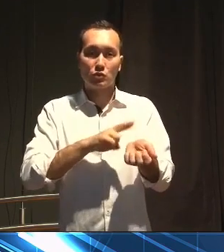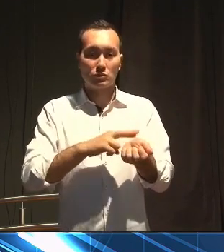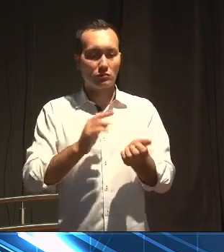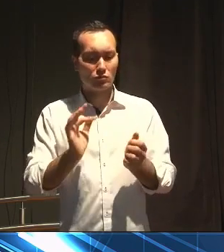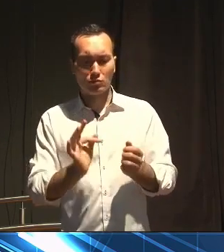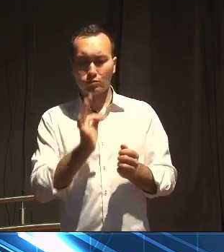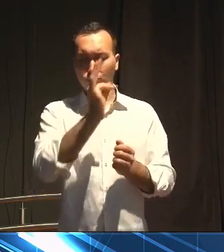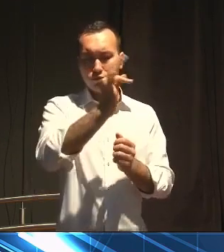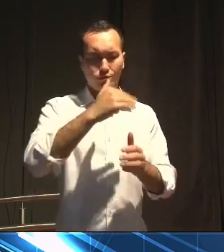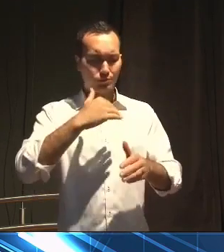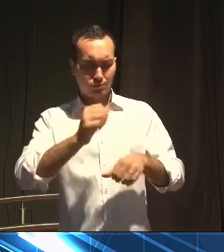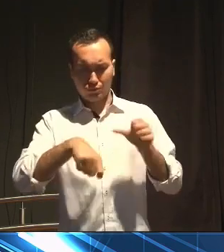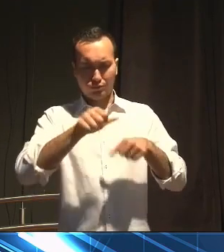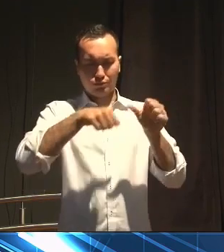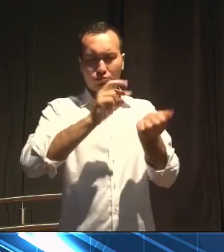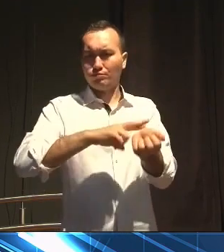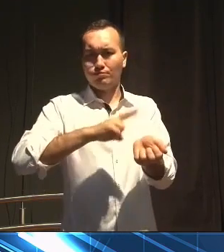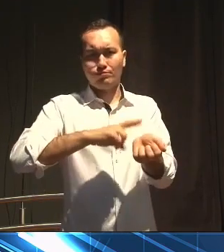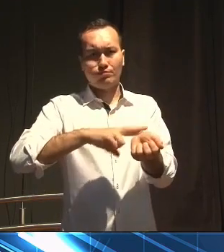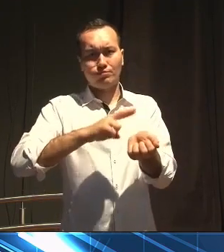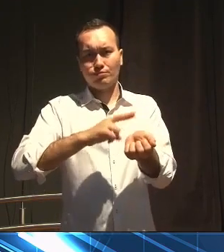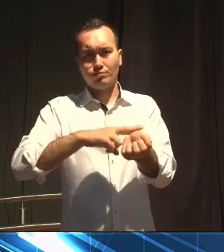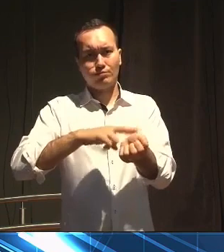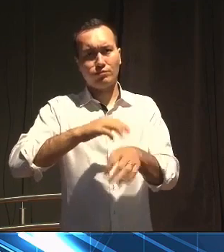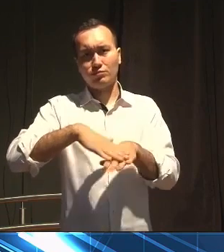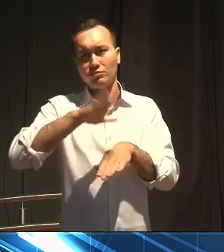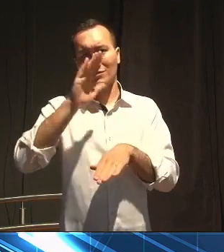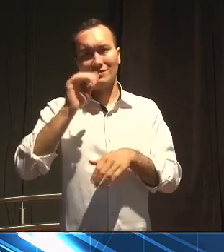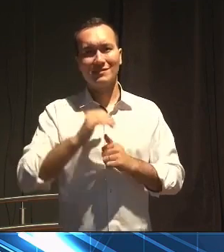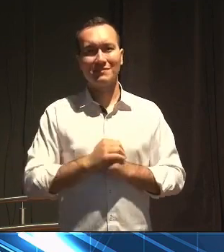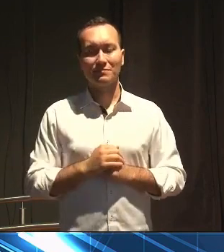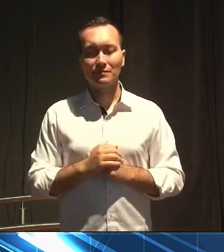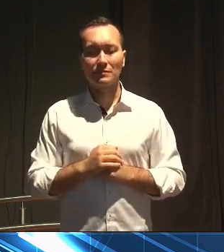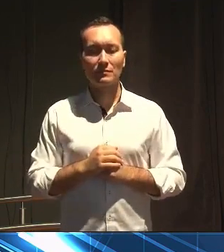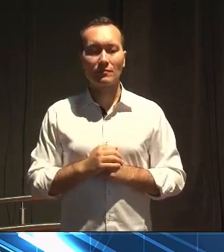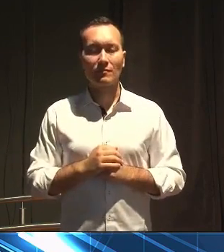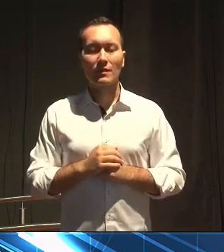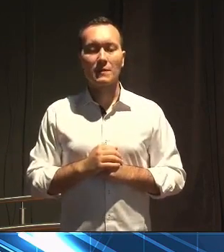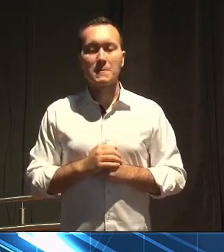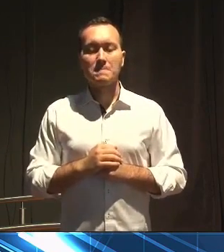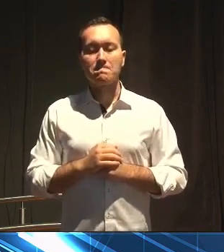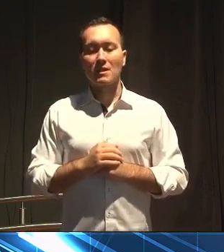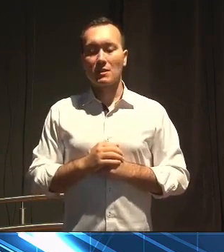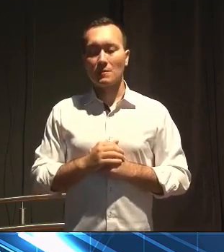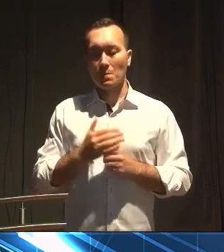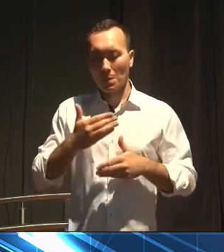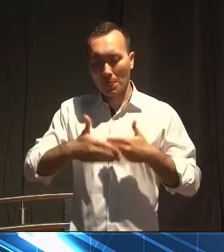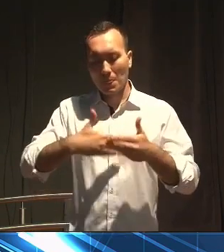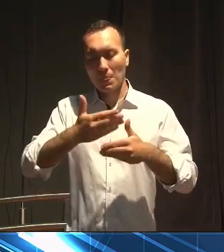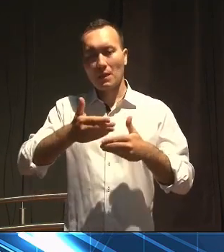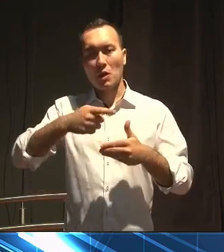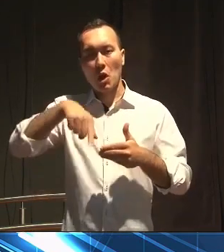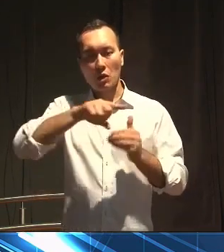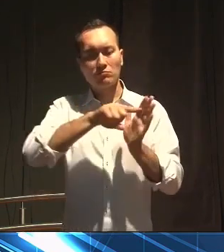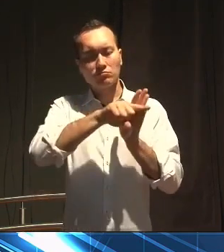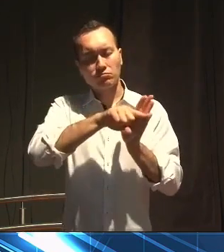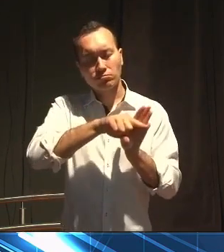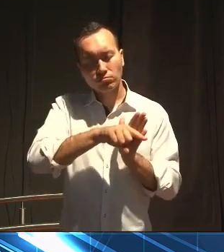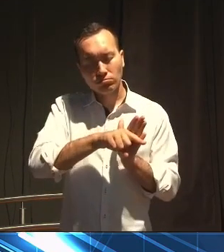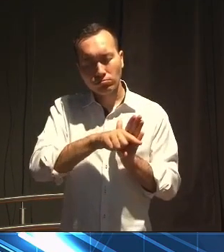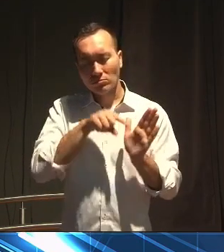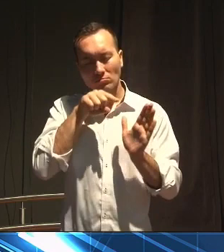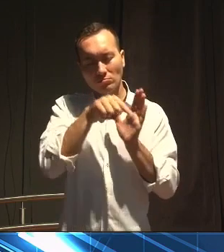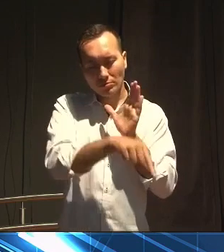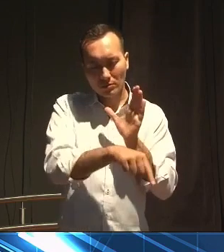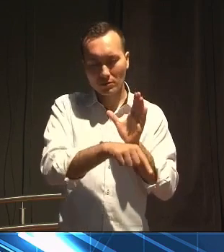lá e entender melhor o que é o metaverso e chegar para os meus seguidores e falar: gente, espera